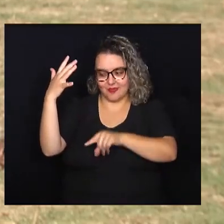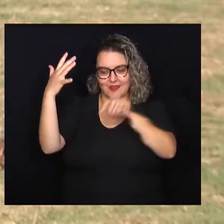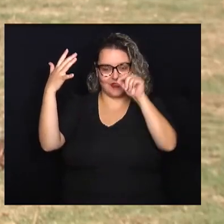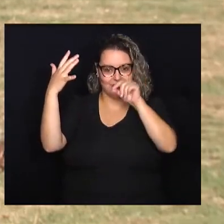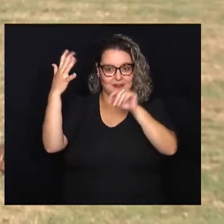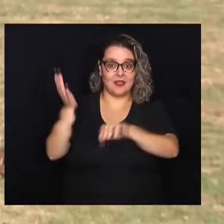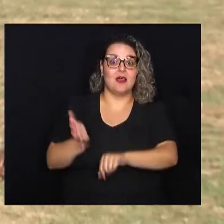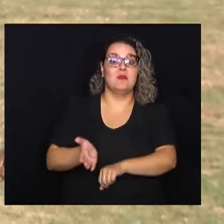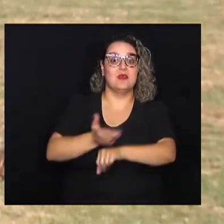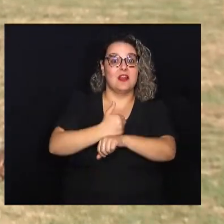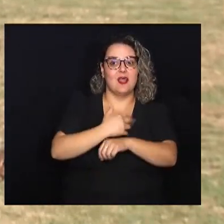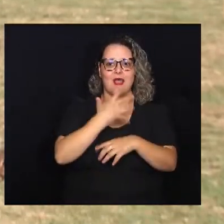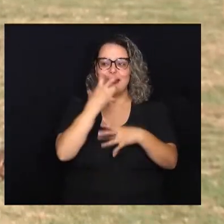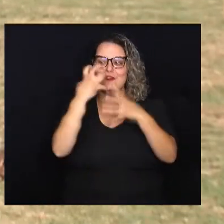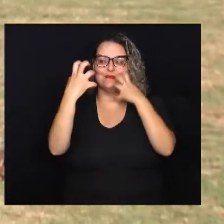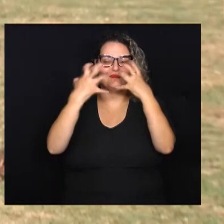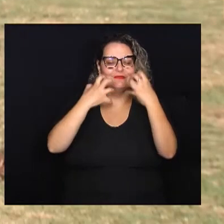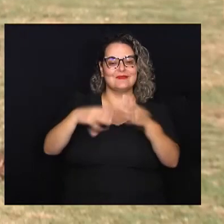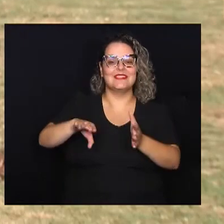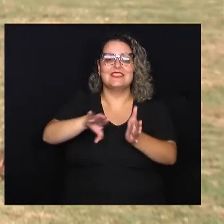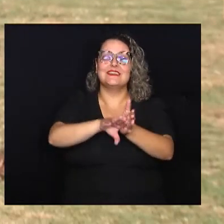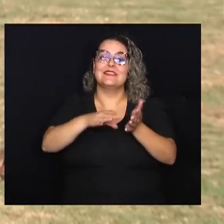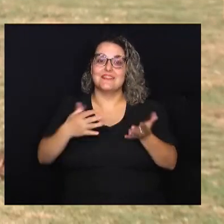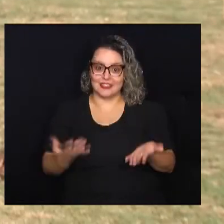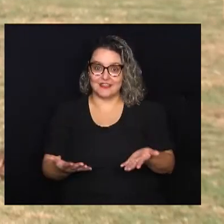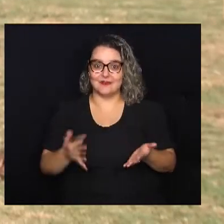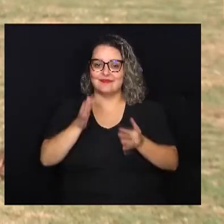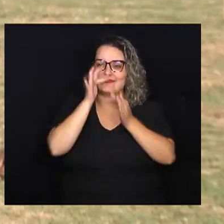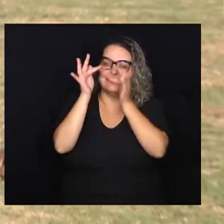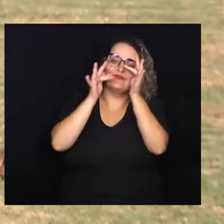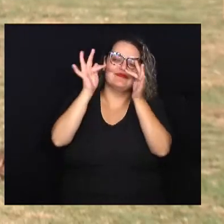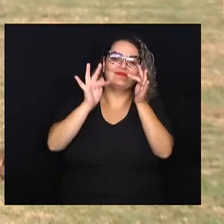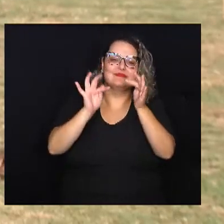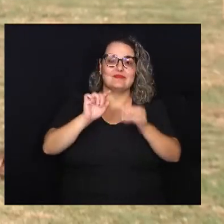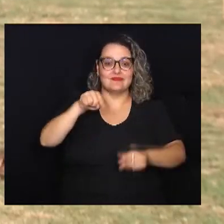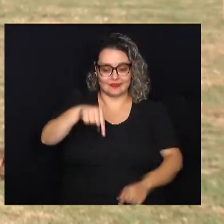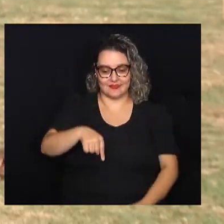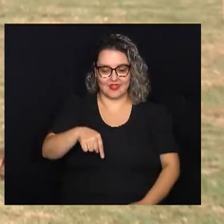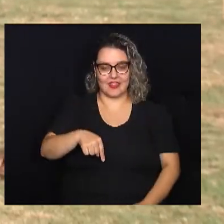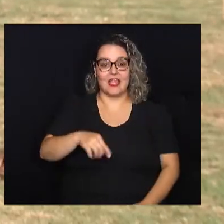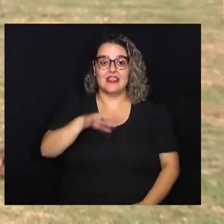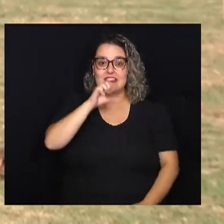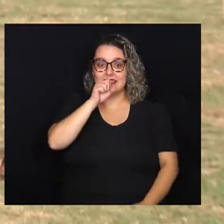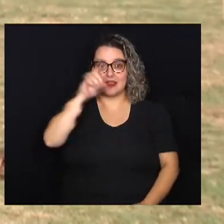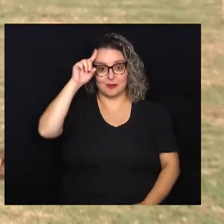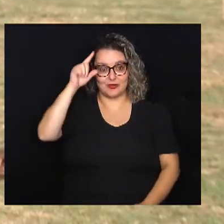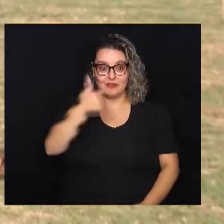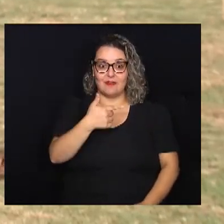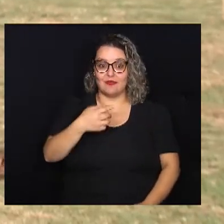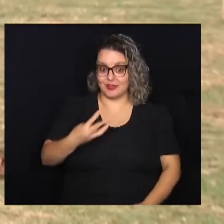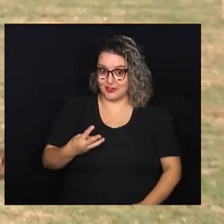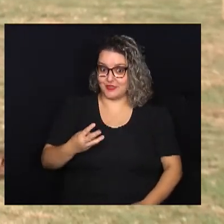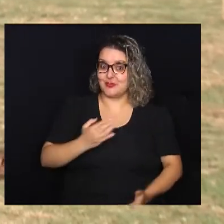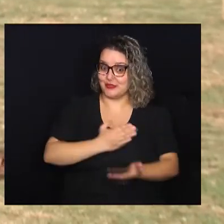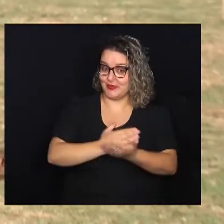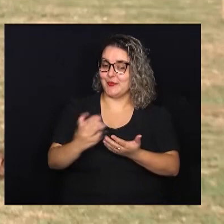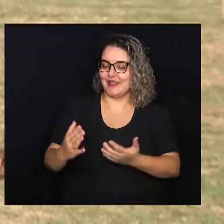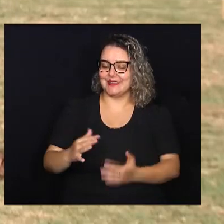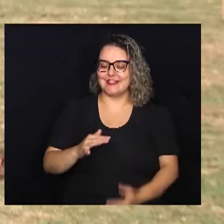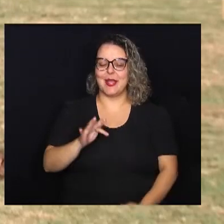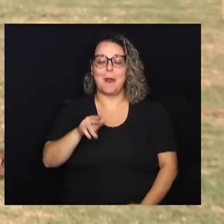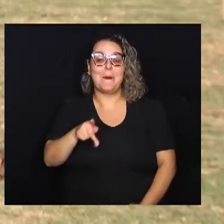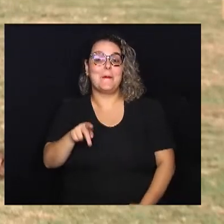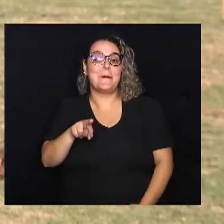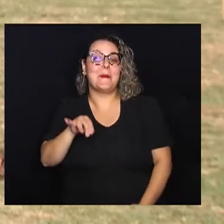anteceder a chegada da primavera que neste ano é no próximo sábado dia 23 e para comemorar a sanasa realizou